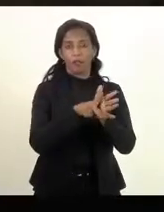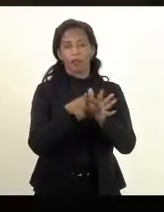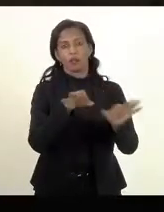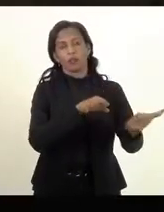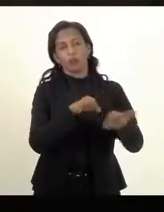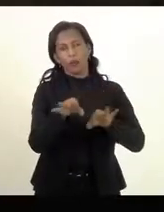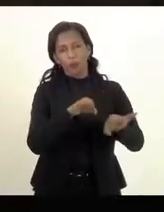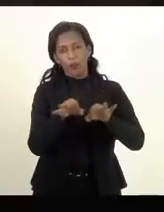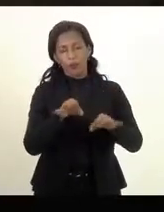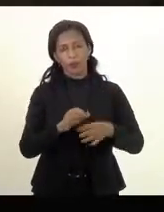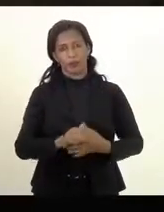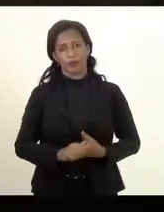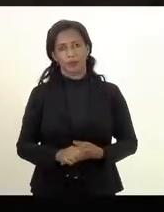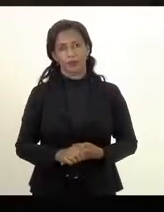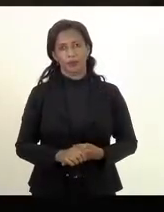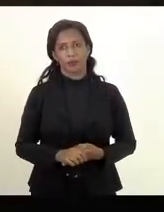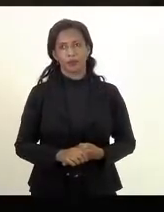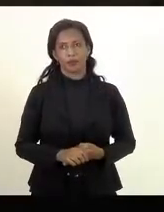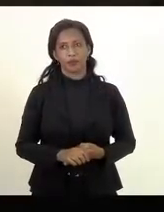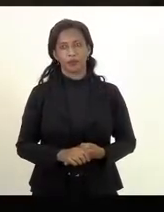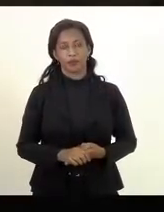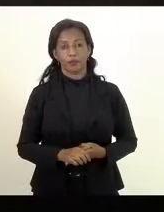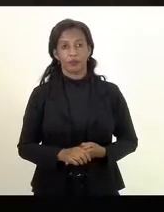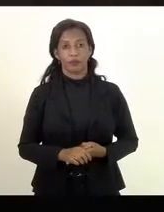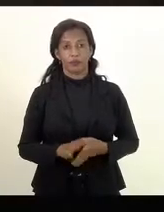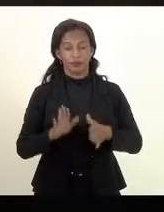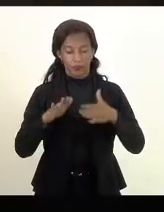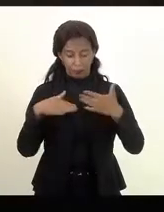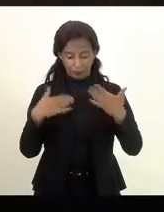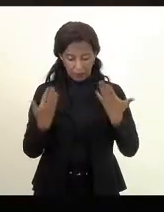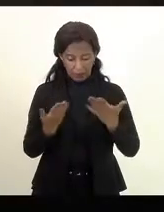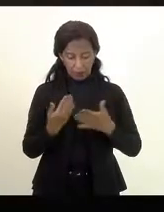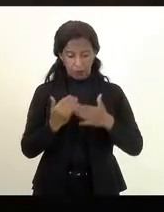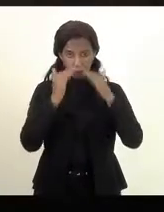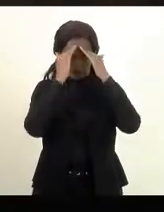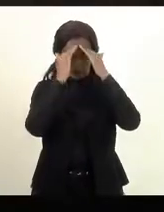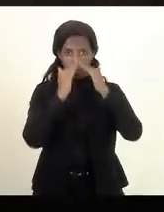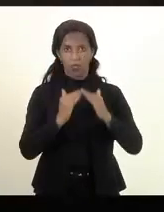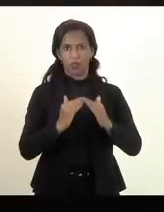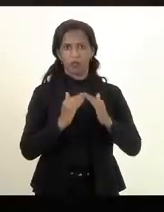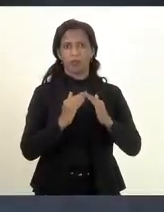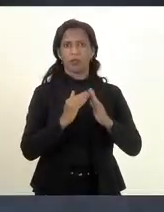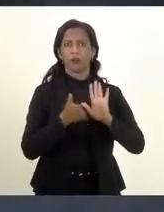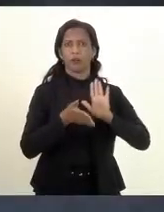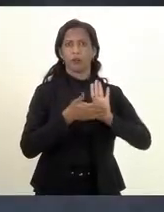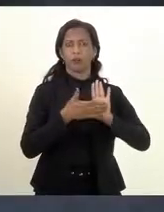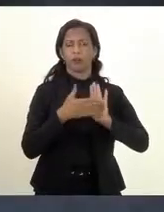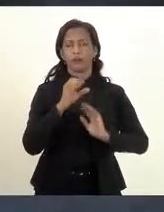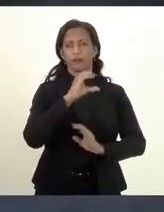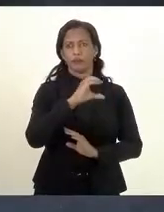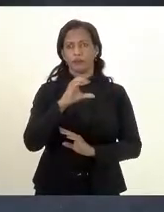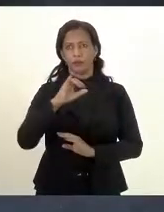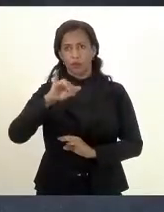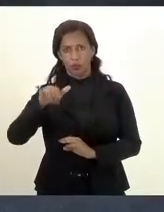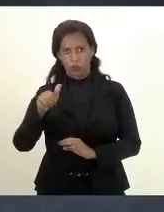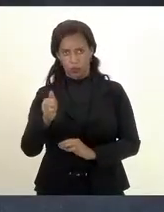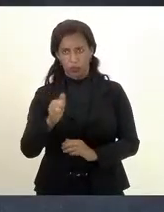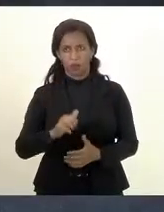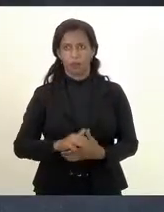Então, em defesa do parecer da CCJ, deputado Valdeck,